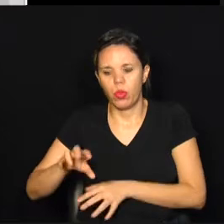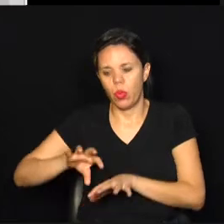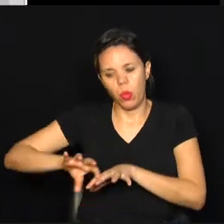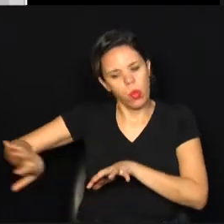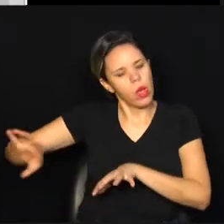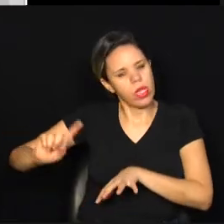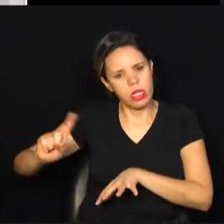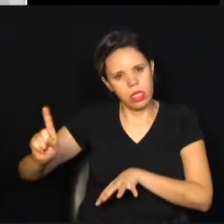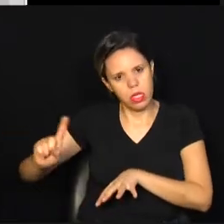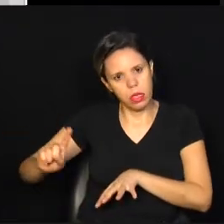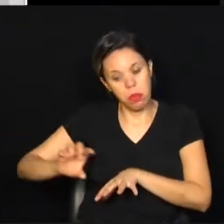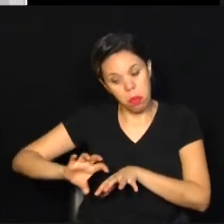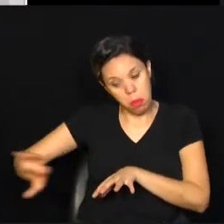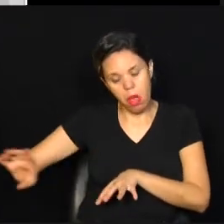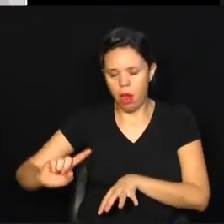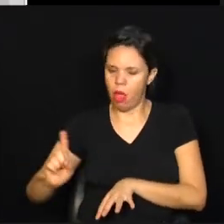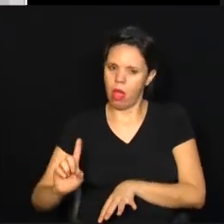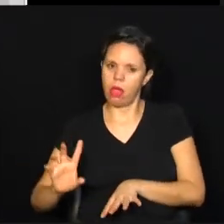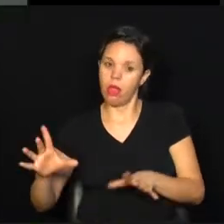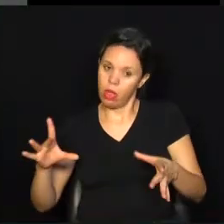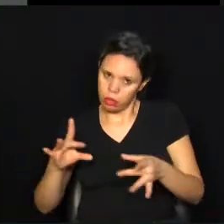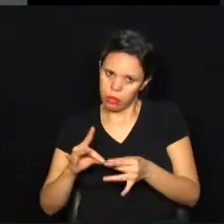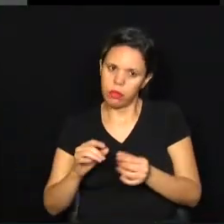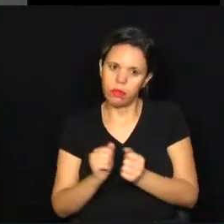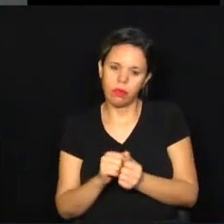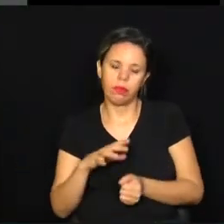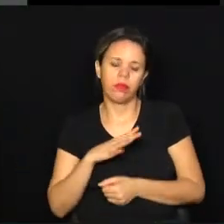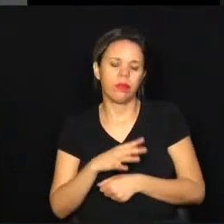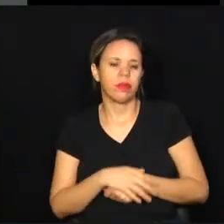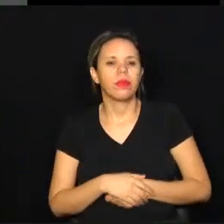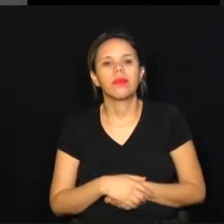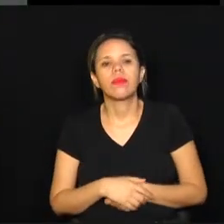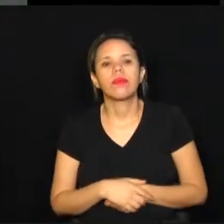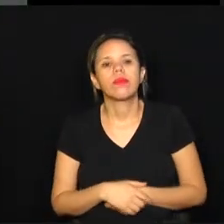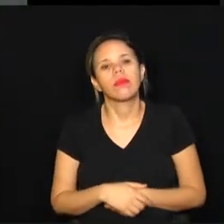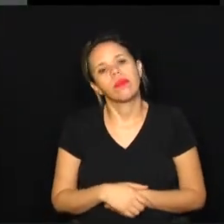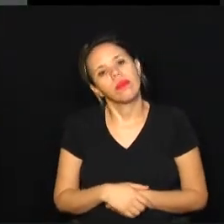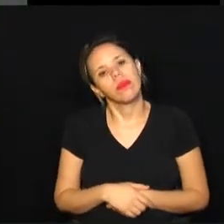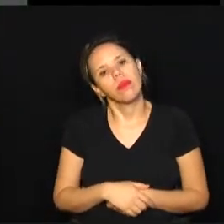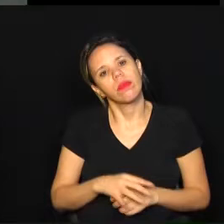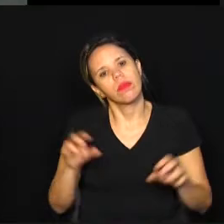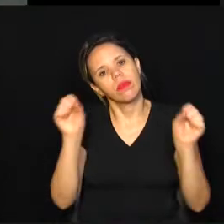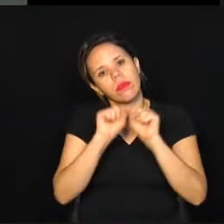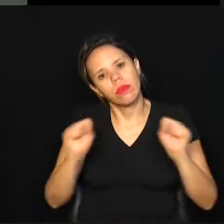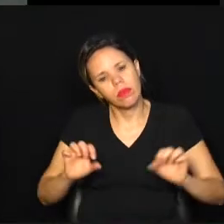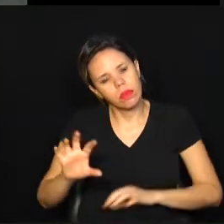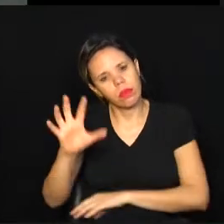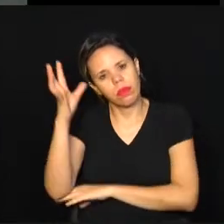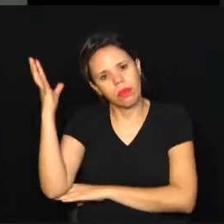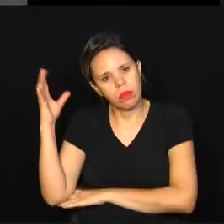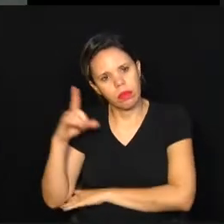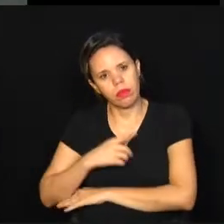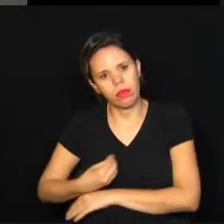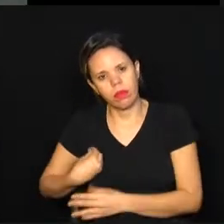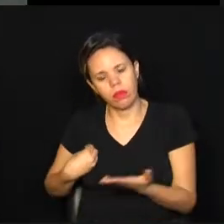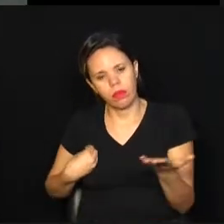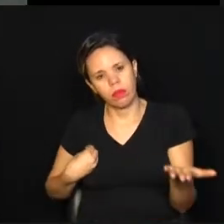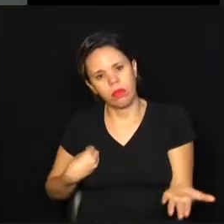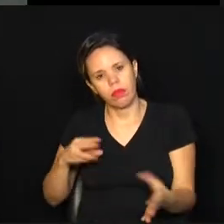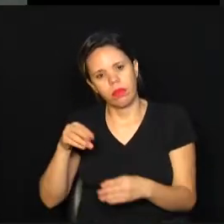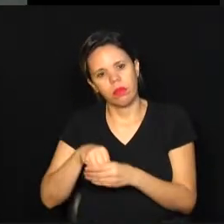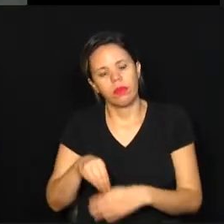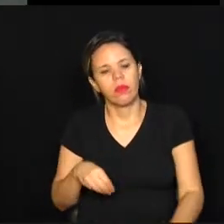né? Nenhum pedaço é uma ilha. E aí, é todo o sistema ambiental que a gente tem dentro